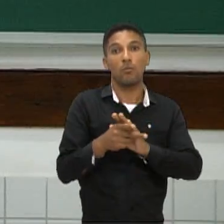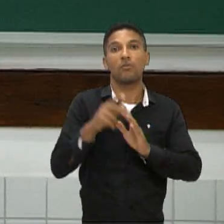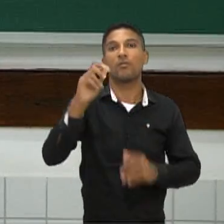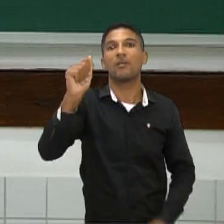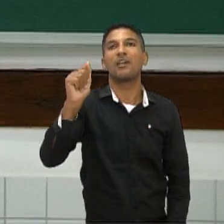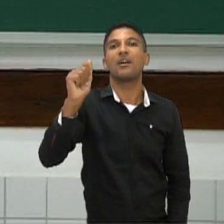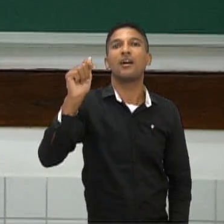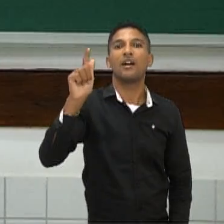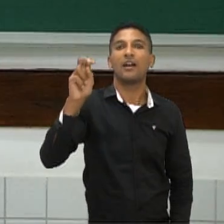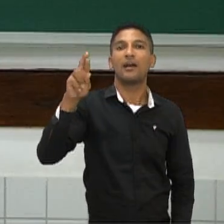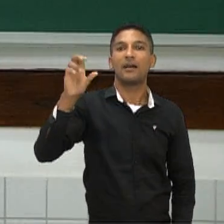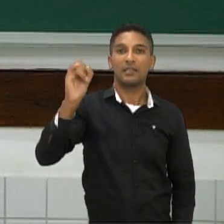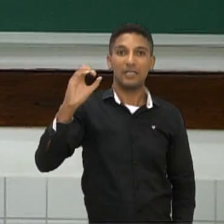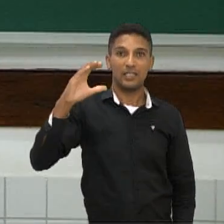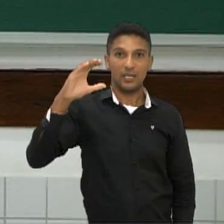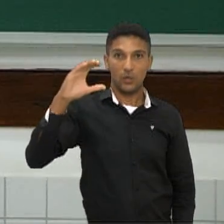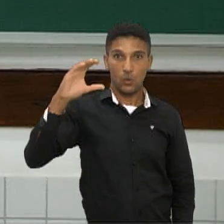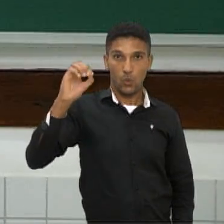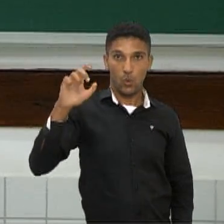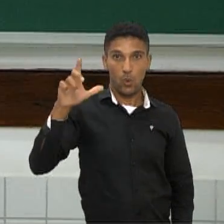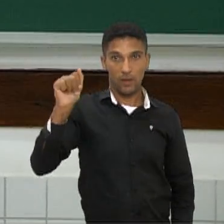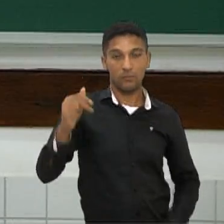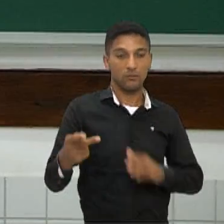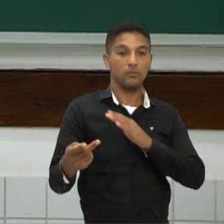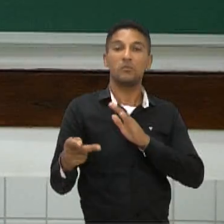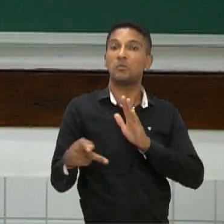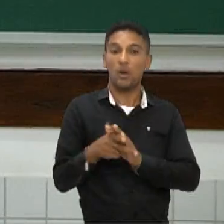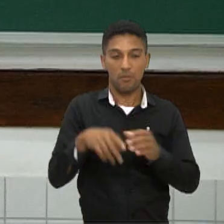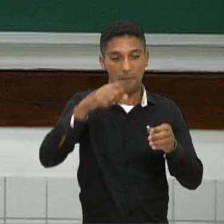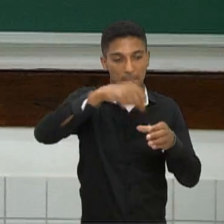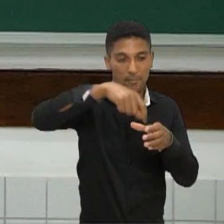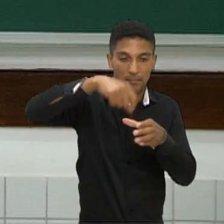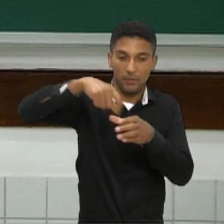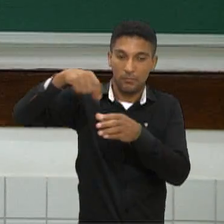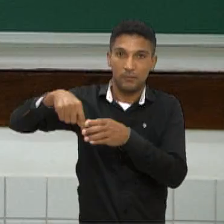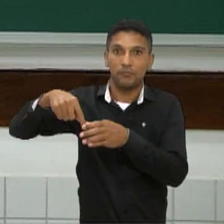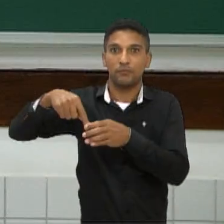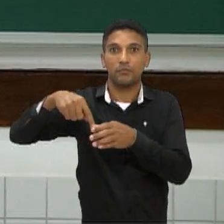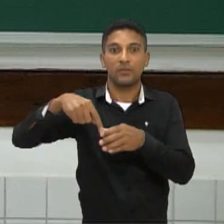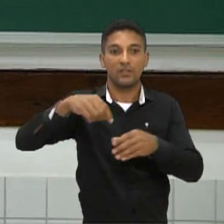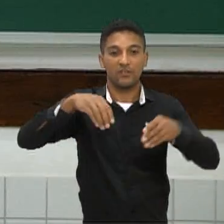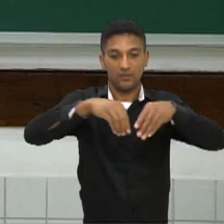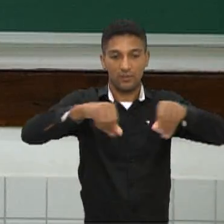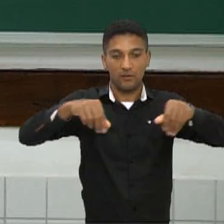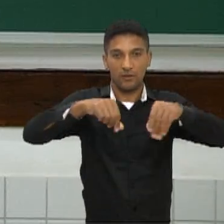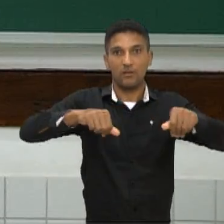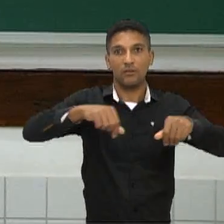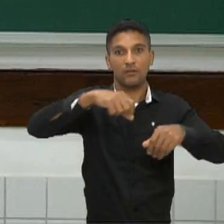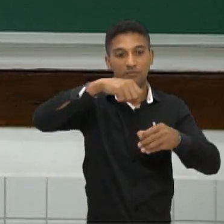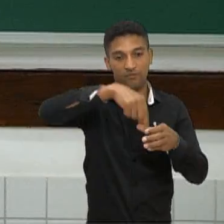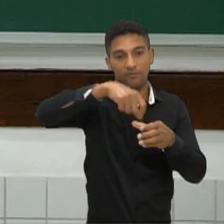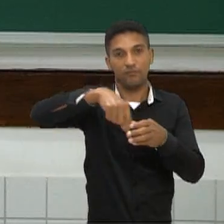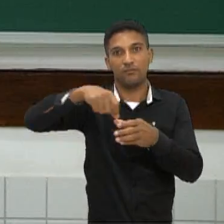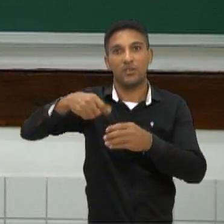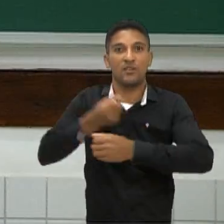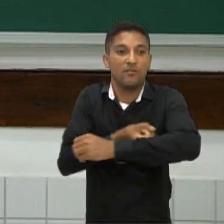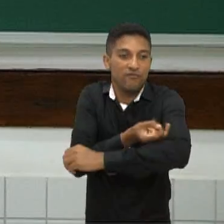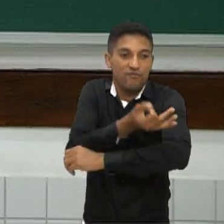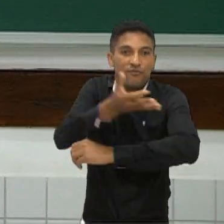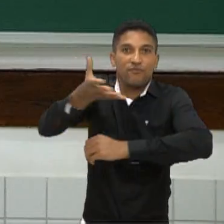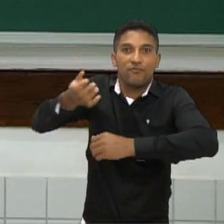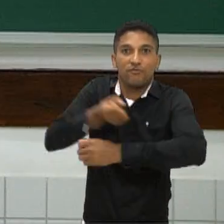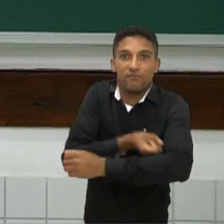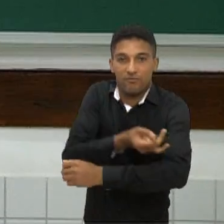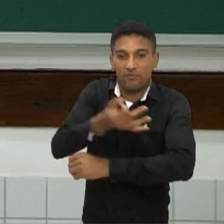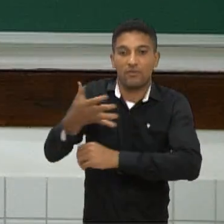de vocês gravarem. Principais cidades. Então, nós temos a nossa capital,